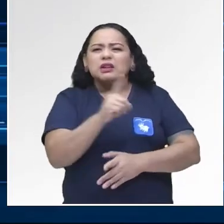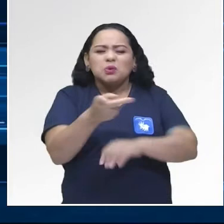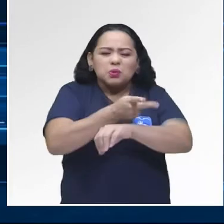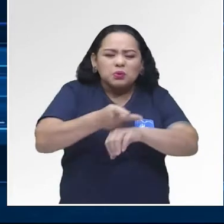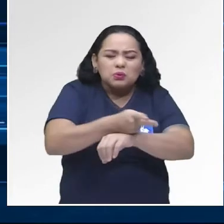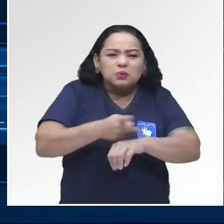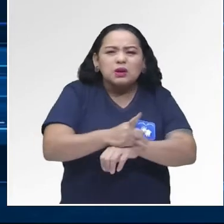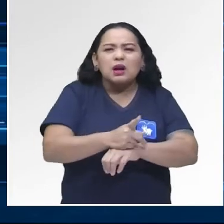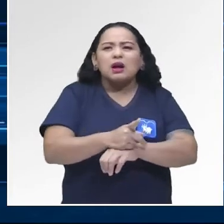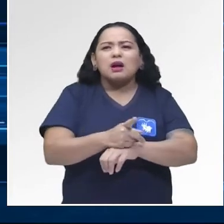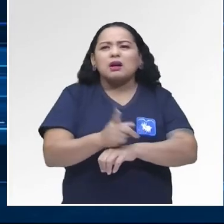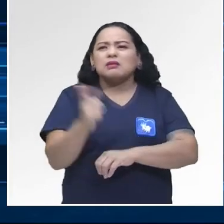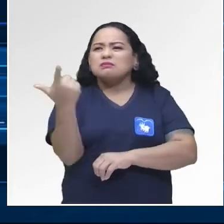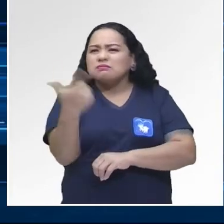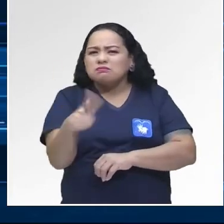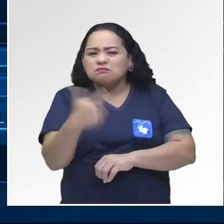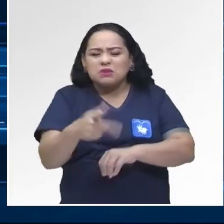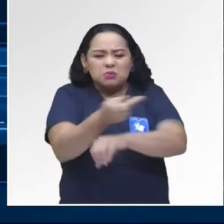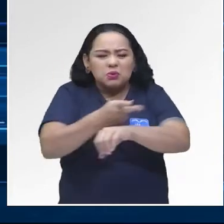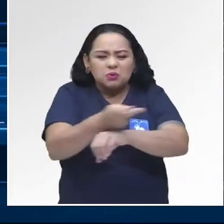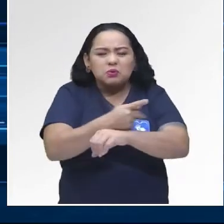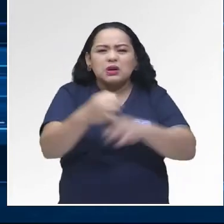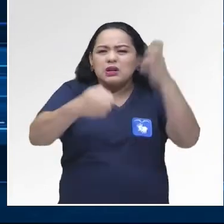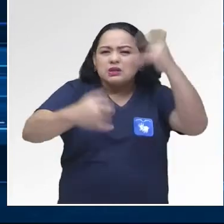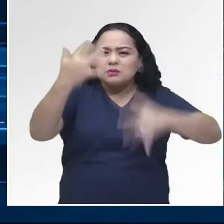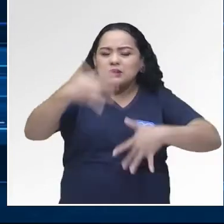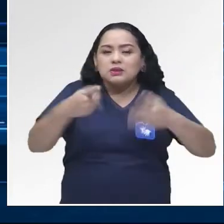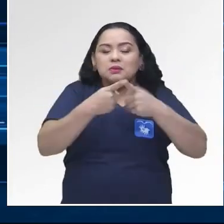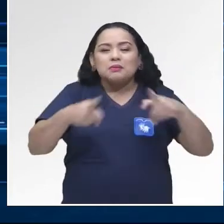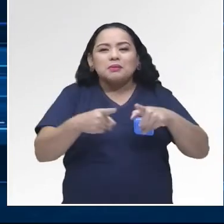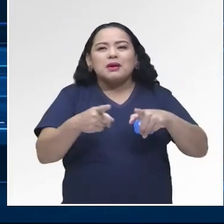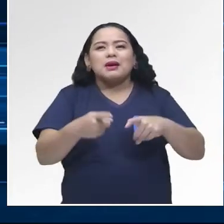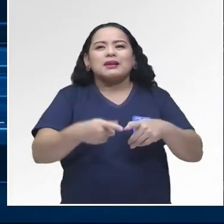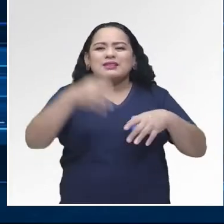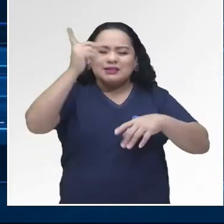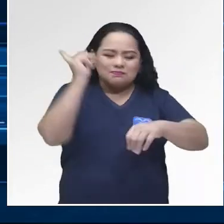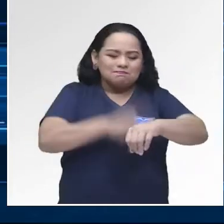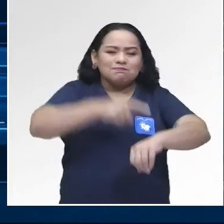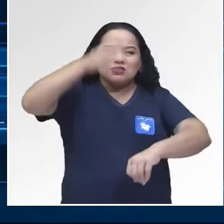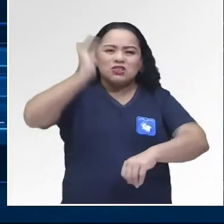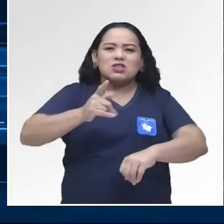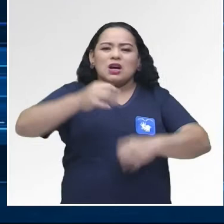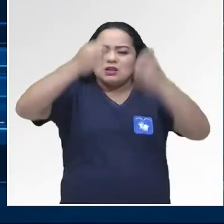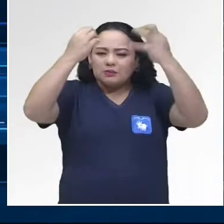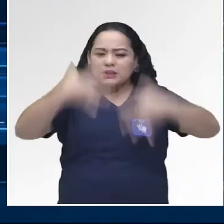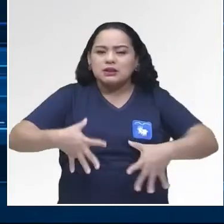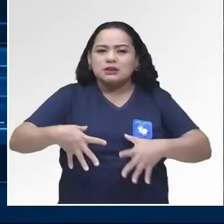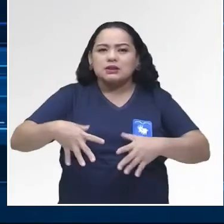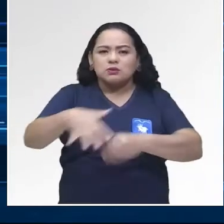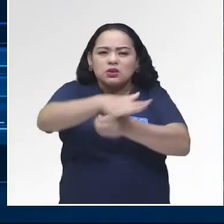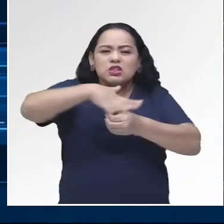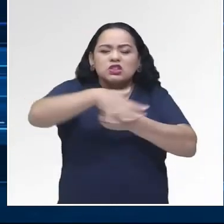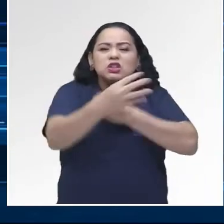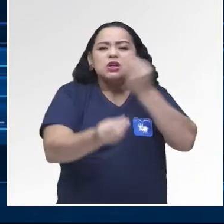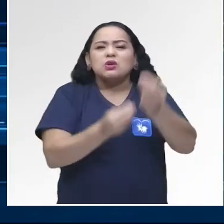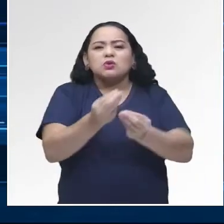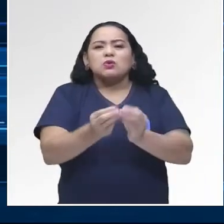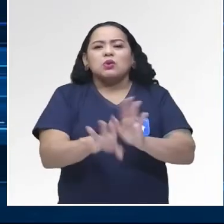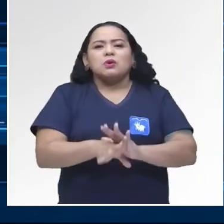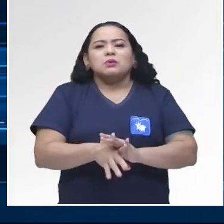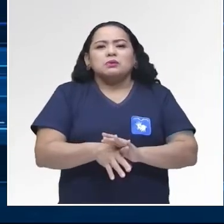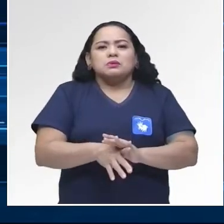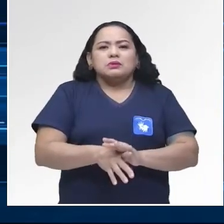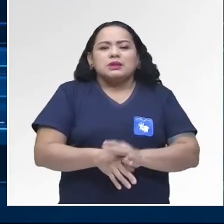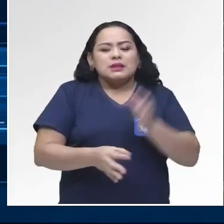usar explicações, mas quer buscar uma explicação pronta, que está repleta de quê? E repleta